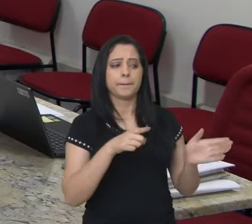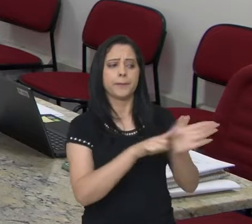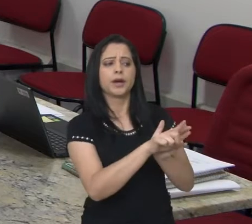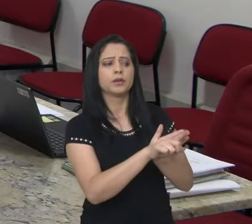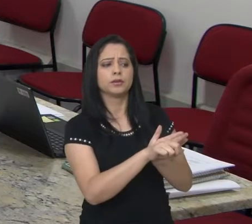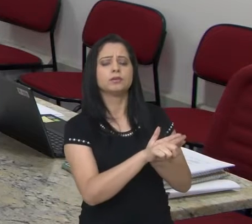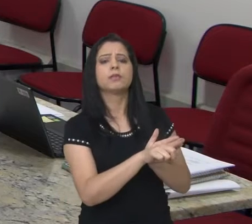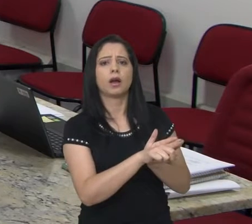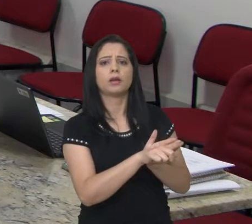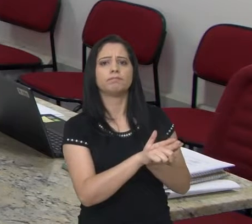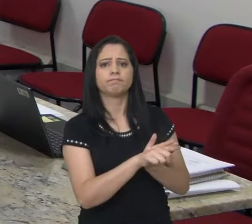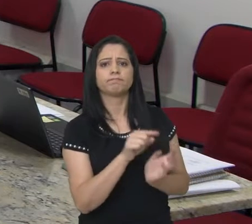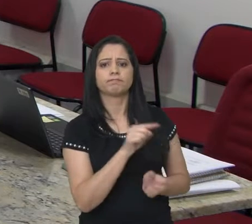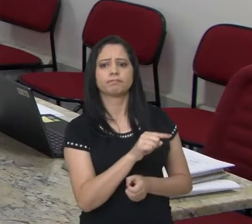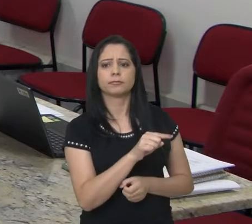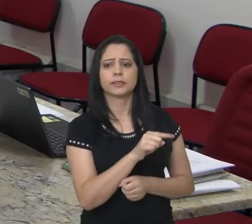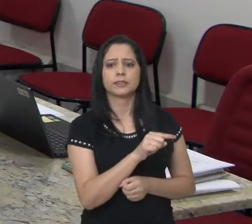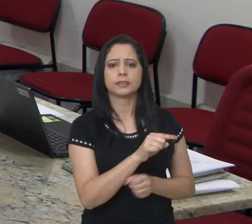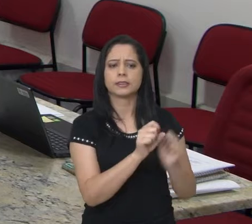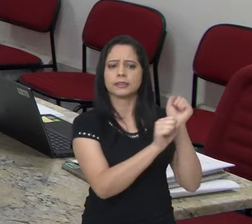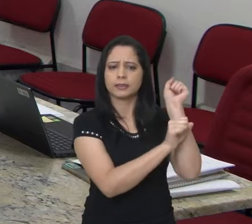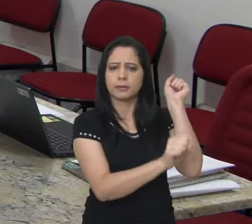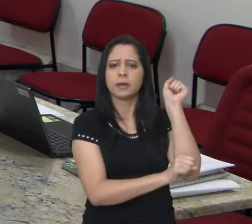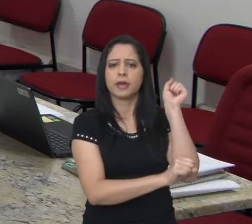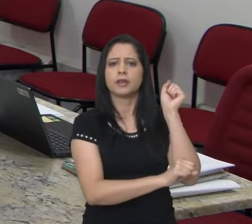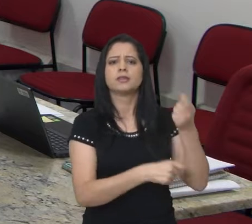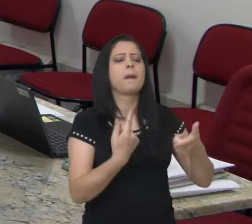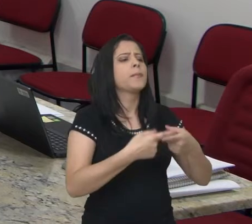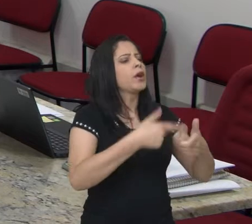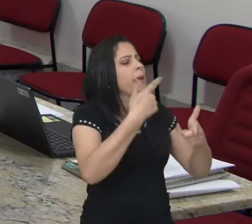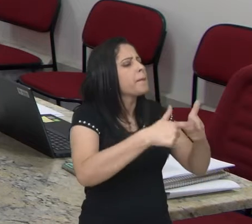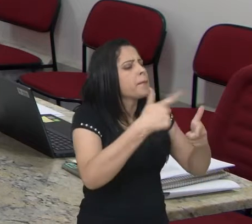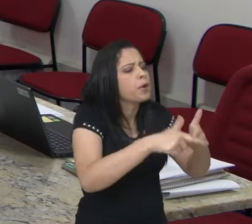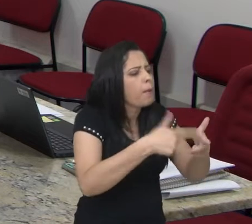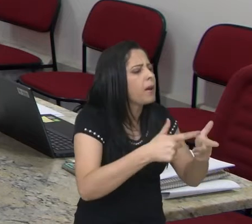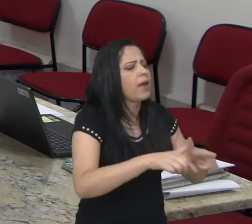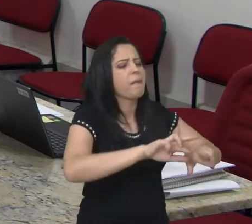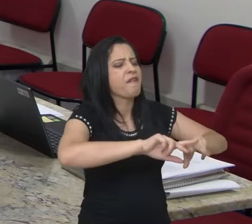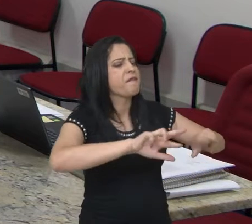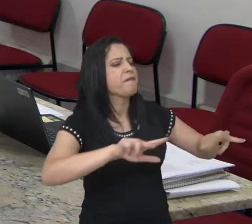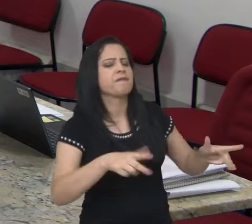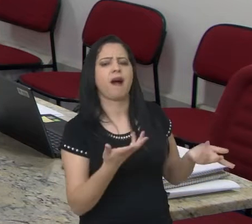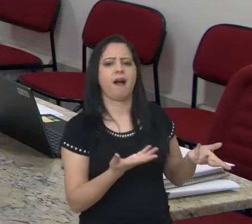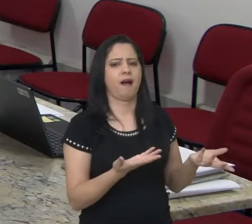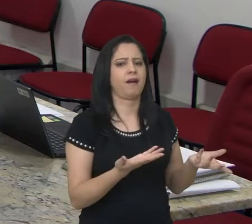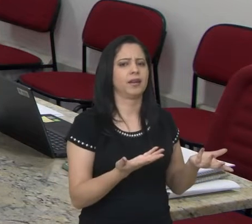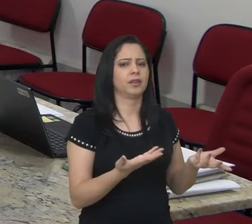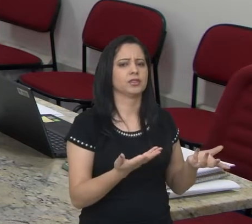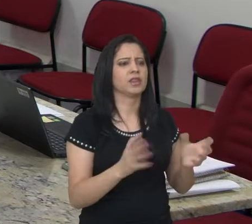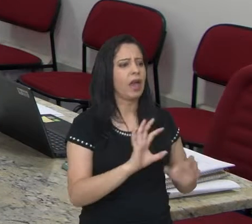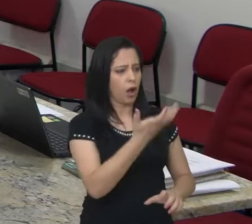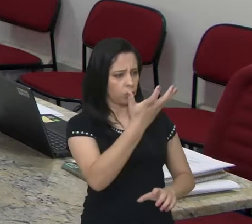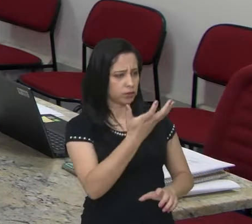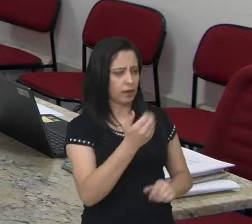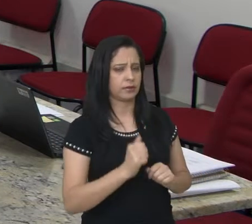questionando sobre os problemas, esses flagrantes problemas que